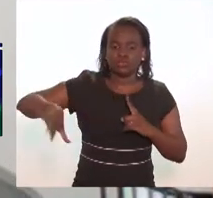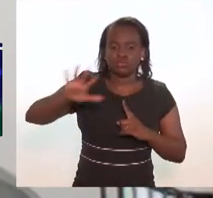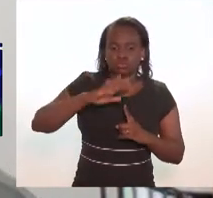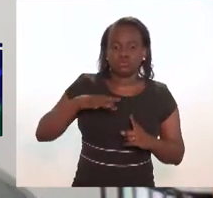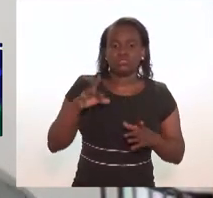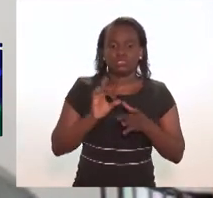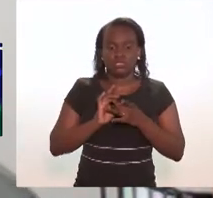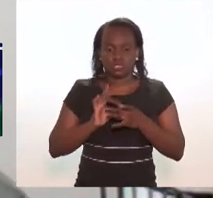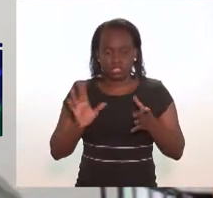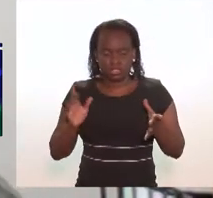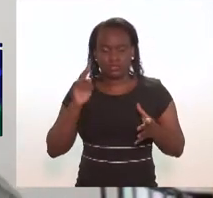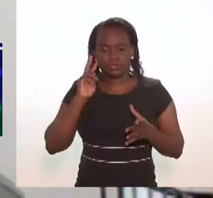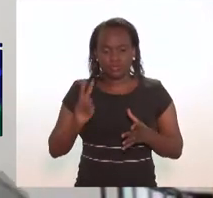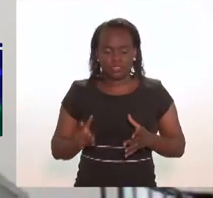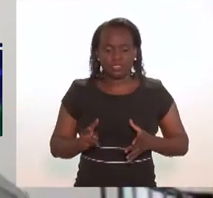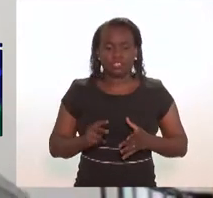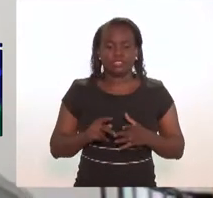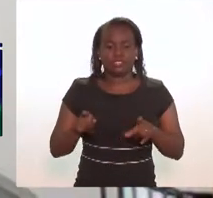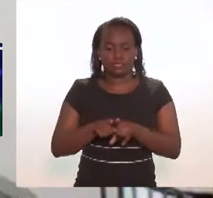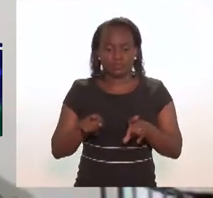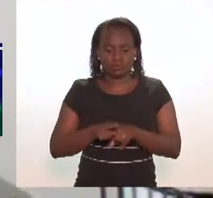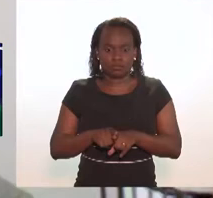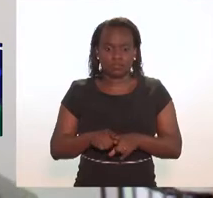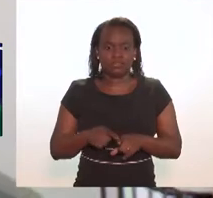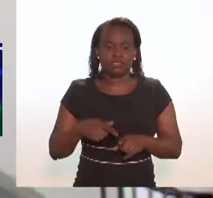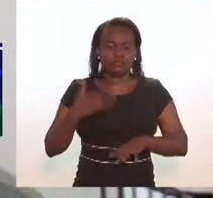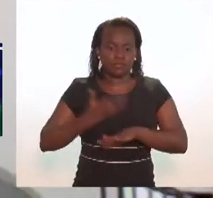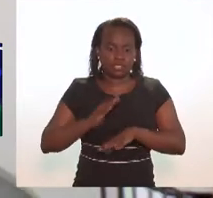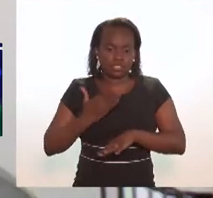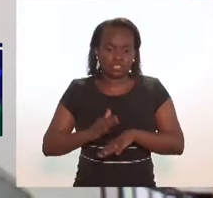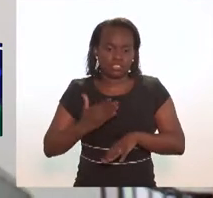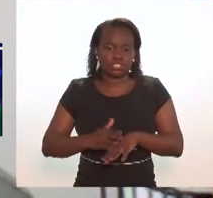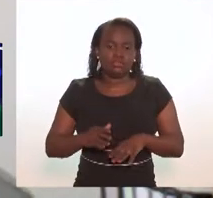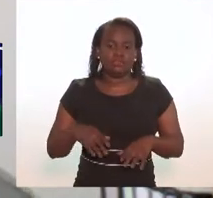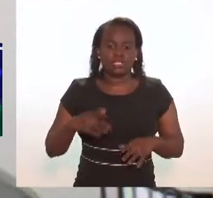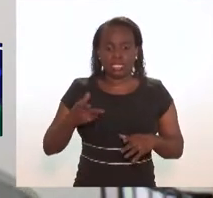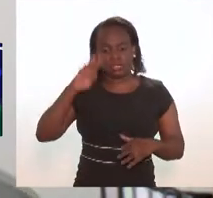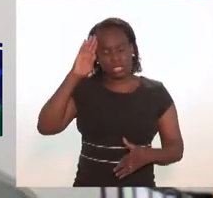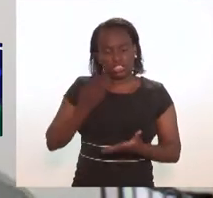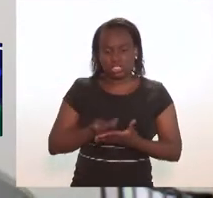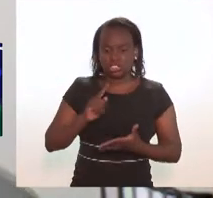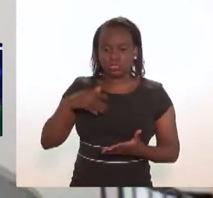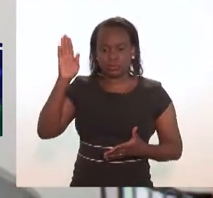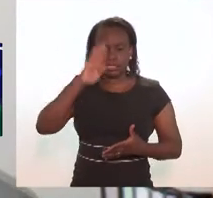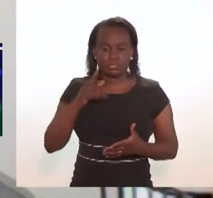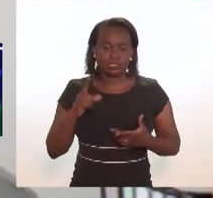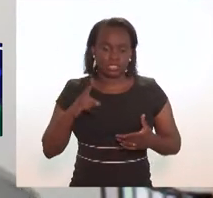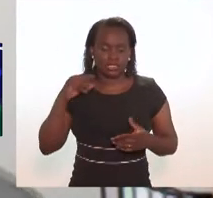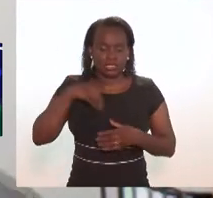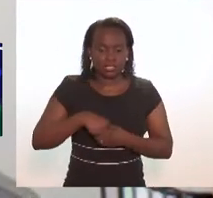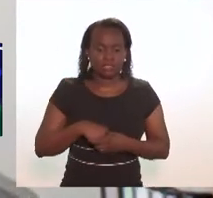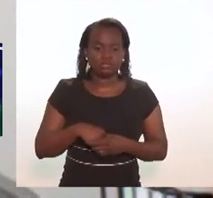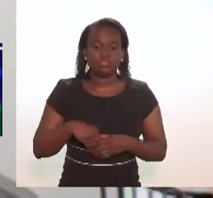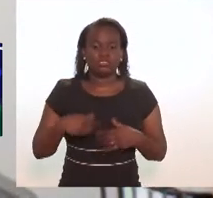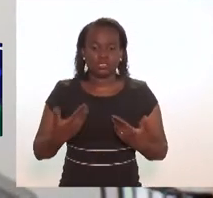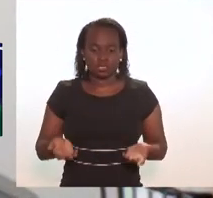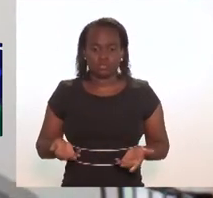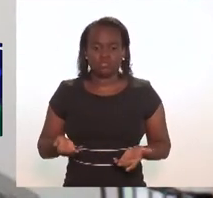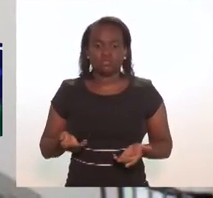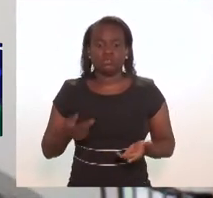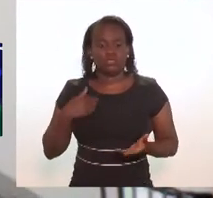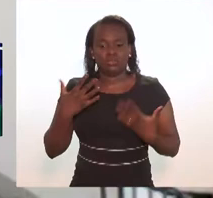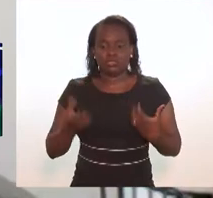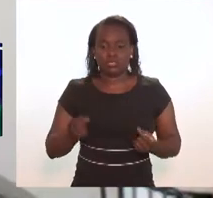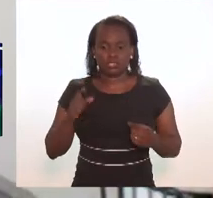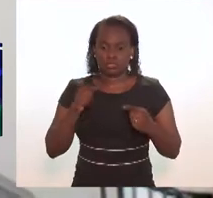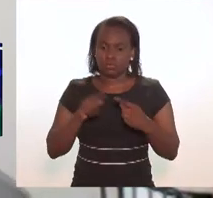de muitas vezes refletir também a prática do sexismo e do machismo. Então, nesse sentido, o meu parecer é contrário